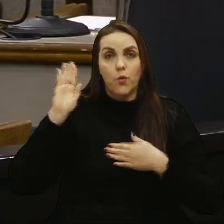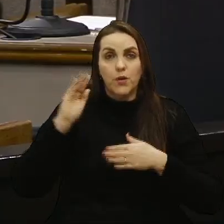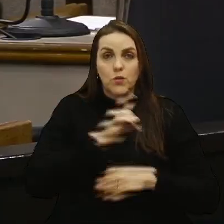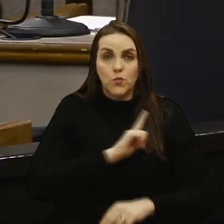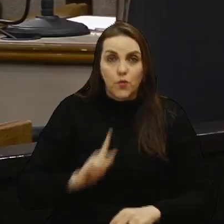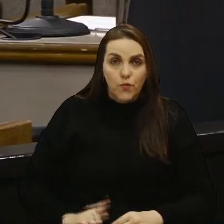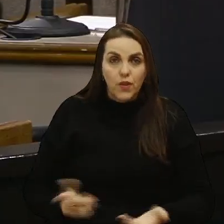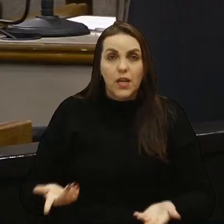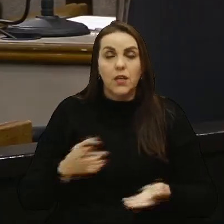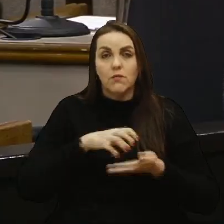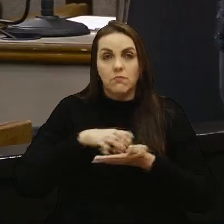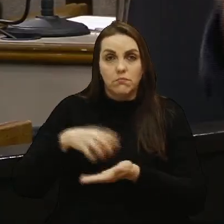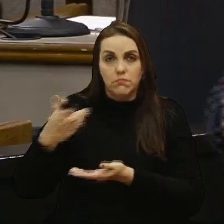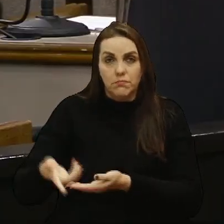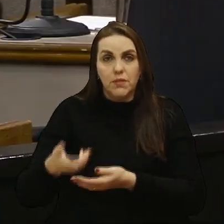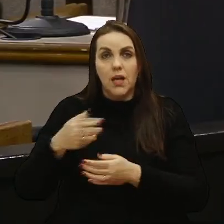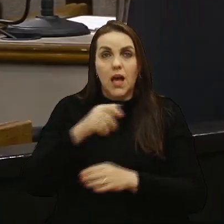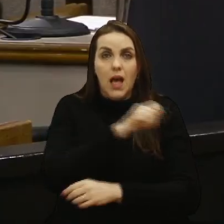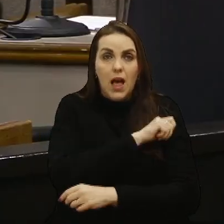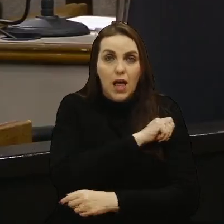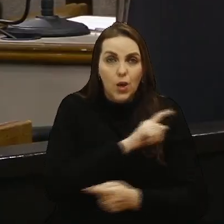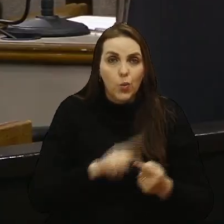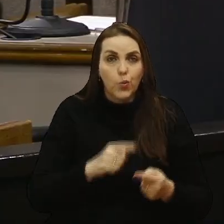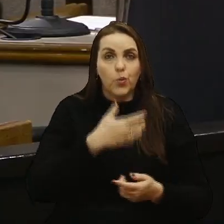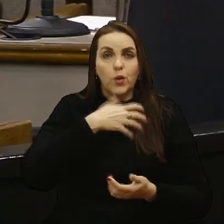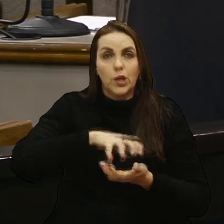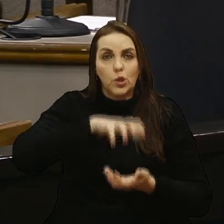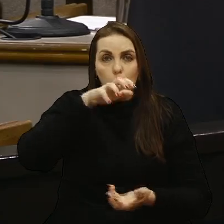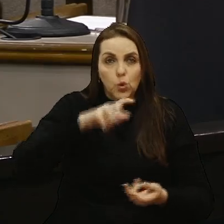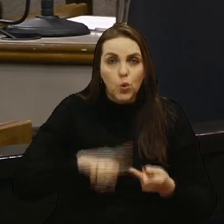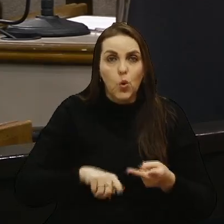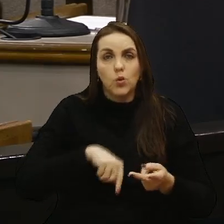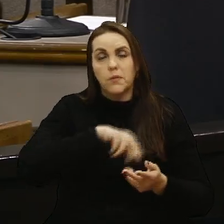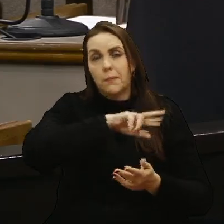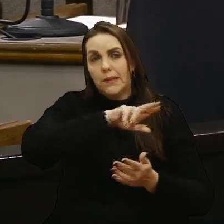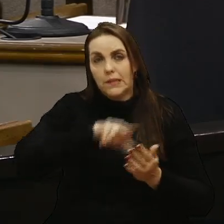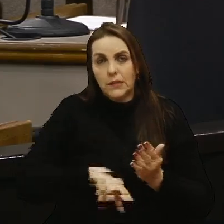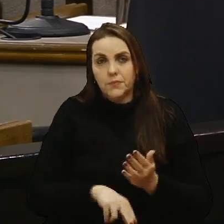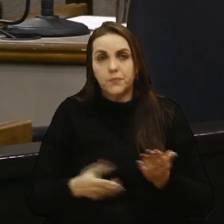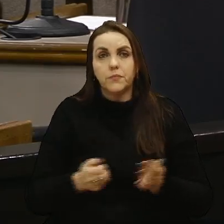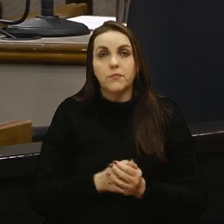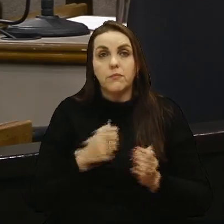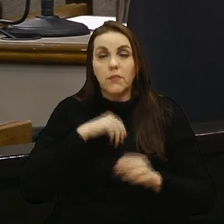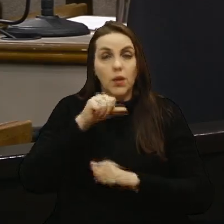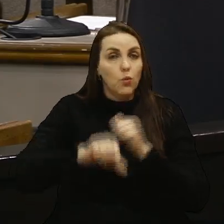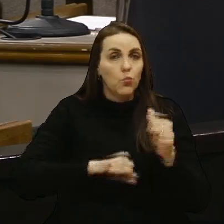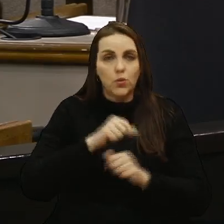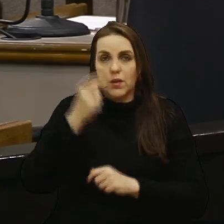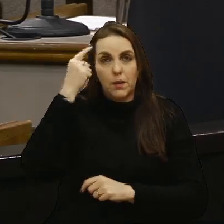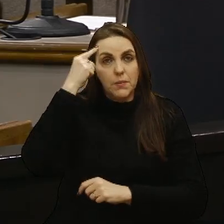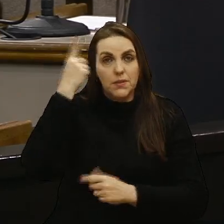governo subsidiar, que é os estudantes, que é as pessoas idosas e tantas outras, eu mudei